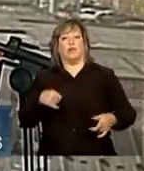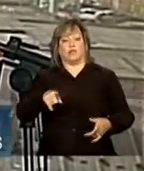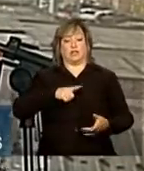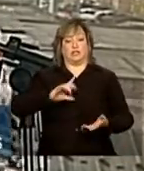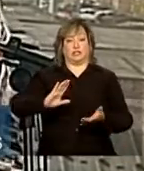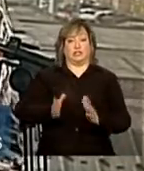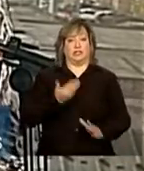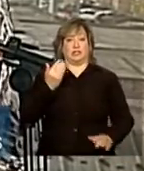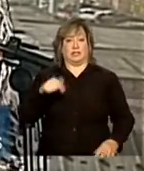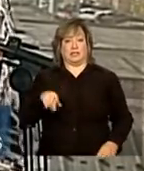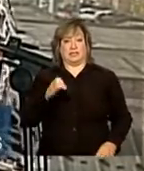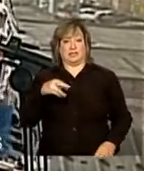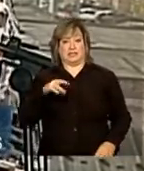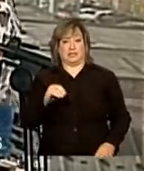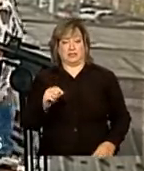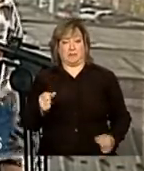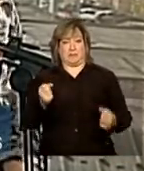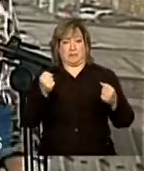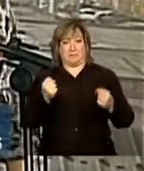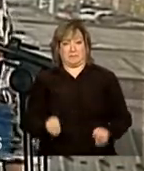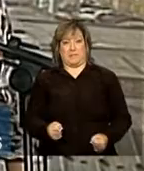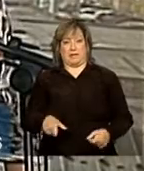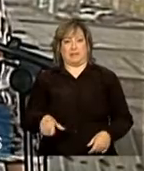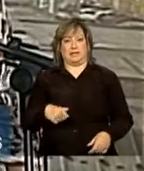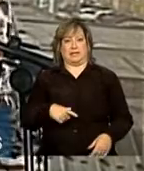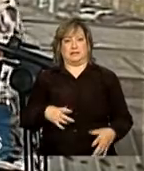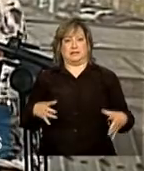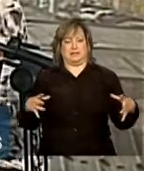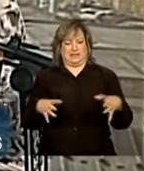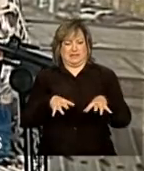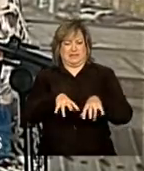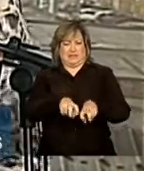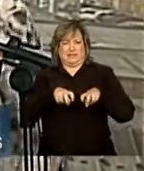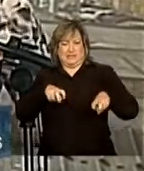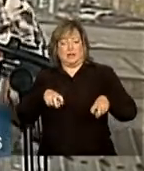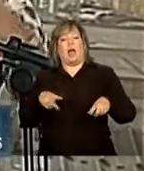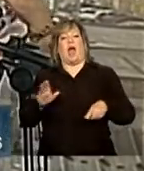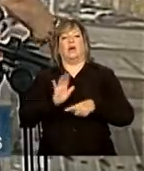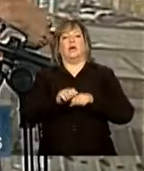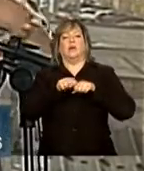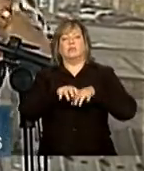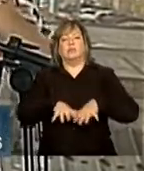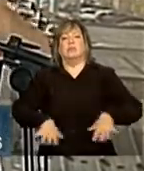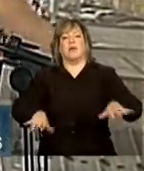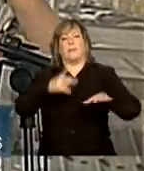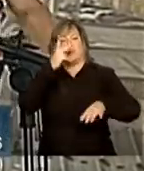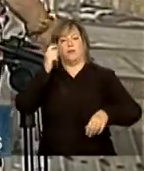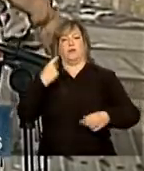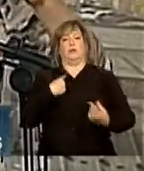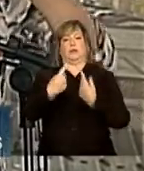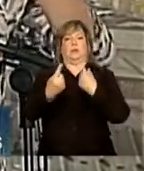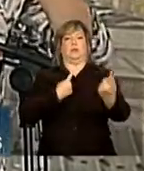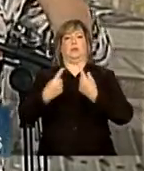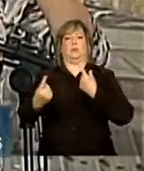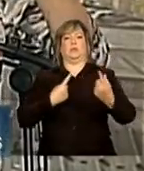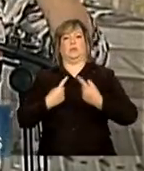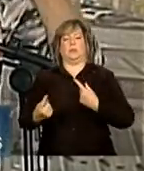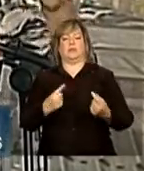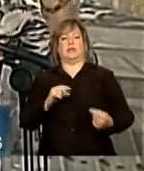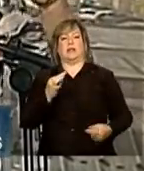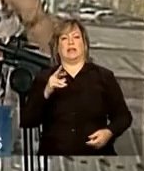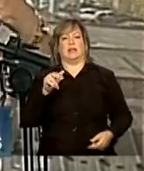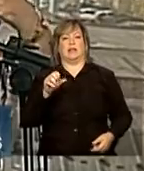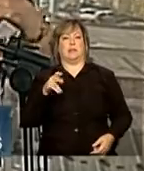centro a carga, né, você está garantindo que o tráfego de pessoas e de veículos de